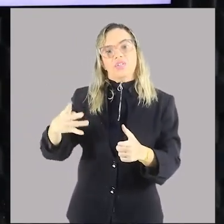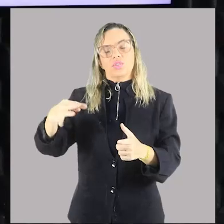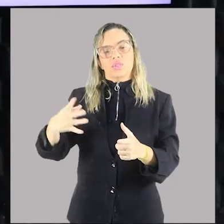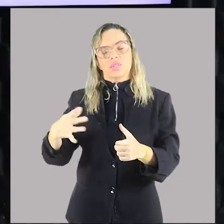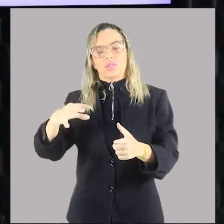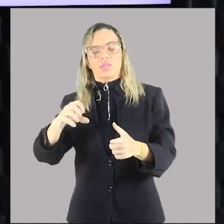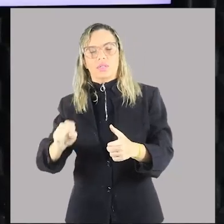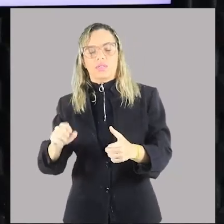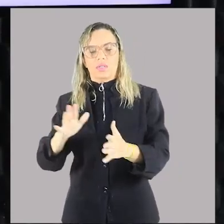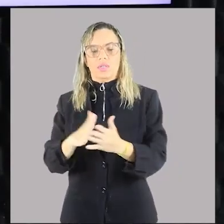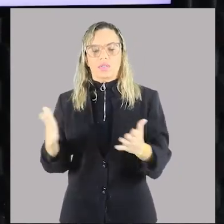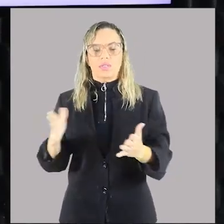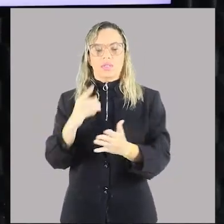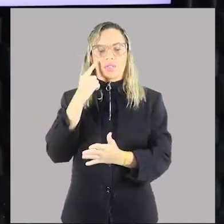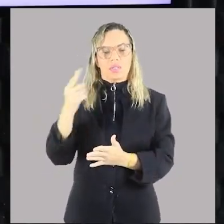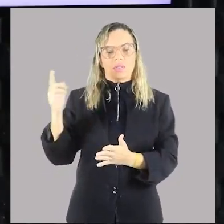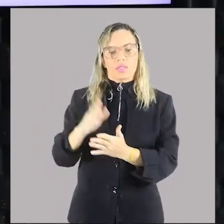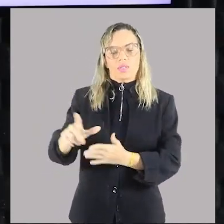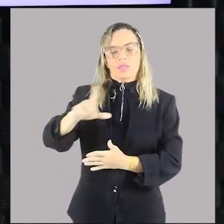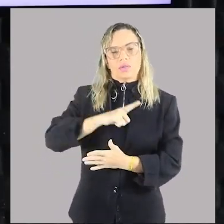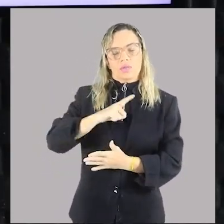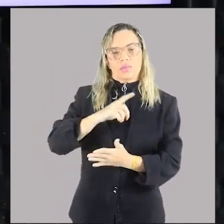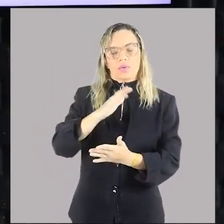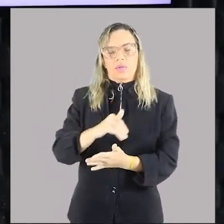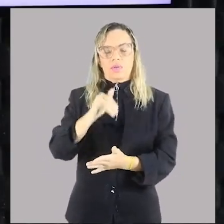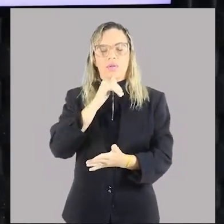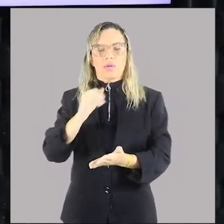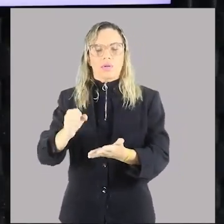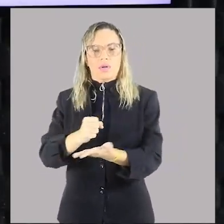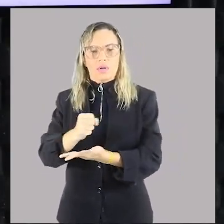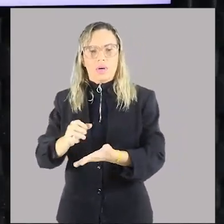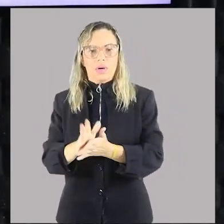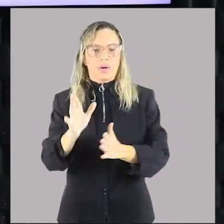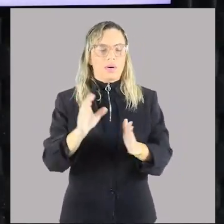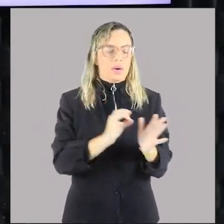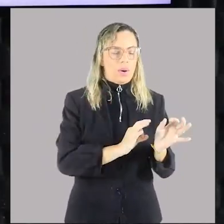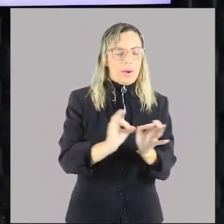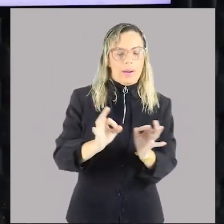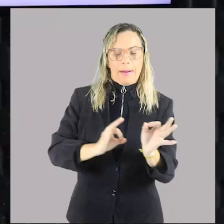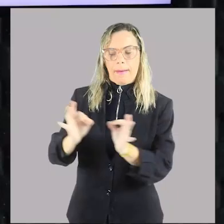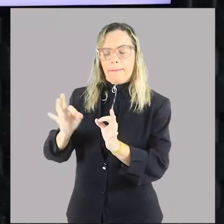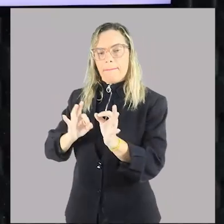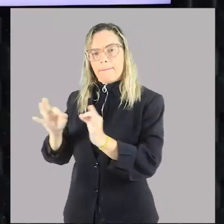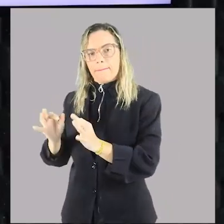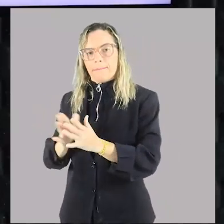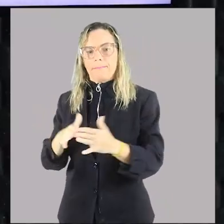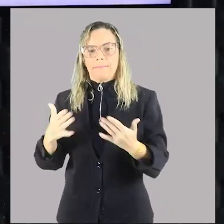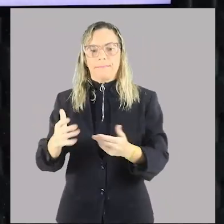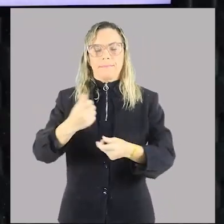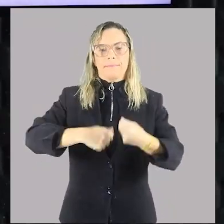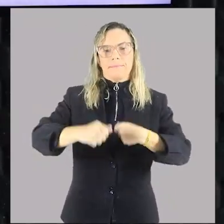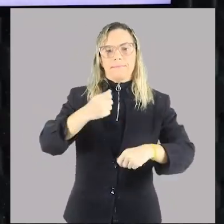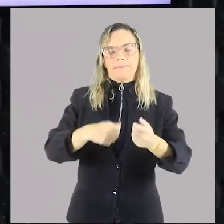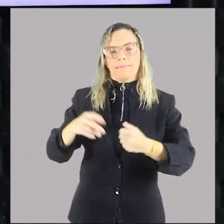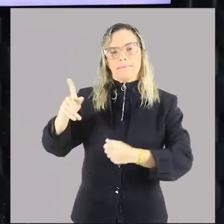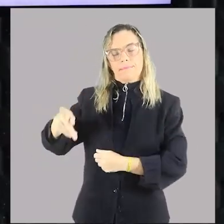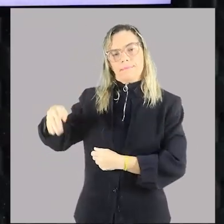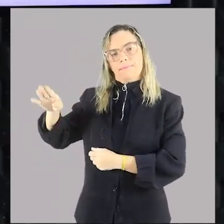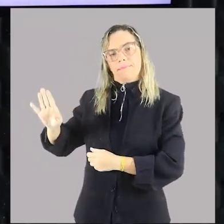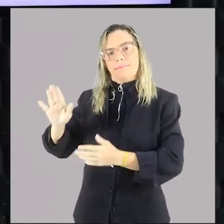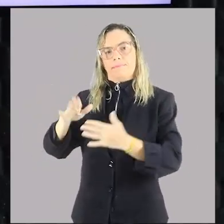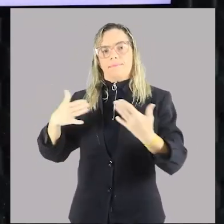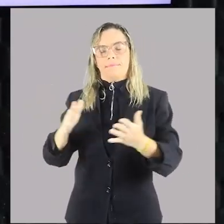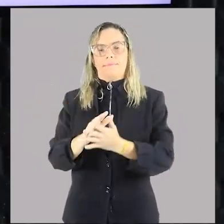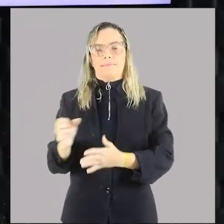estamos falando das 8 entidades. Essa é a organização básica, é a organização basilar da administração pública. Importante